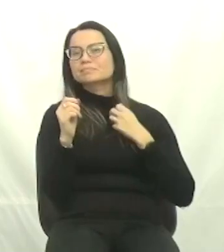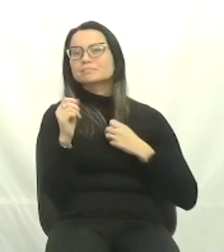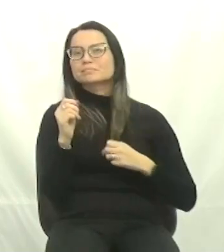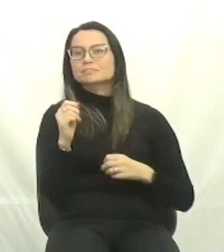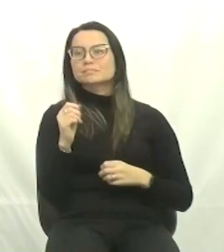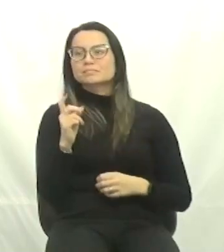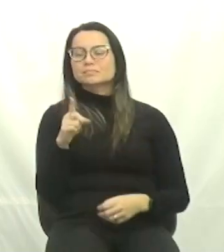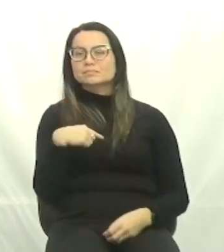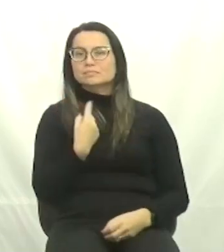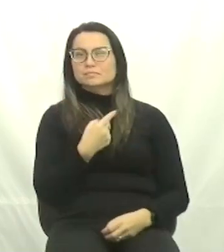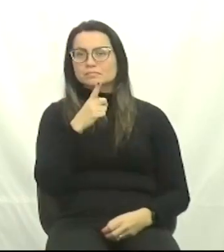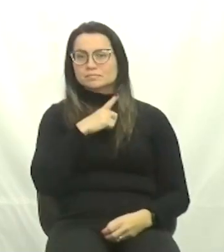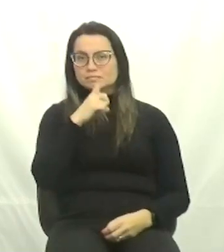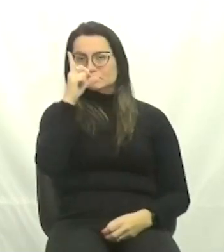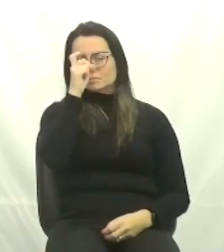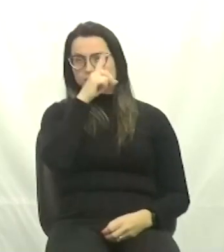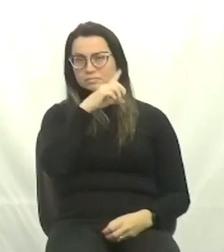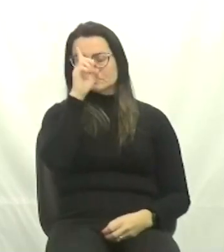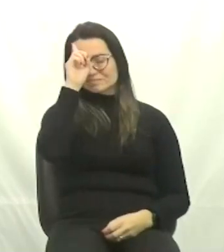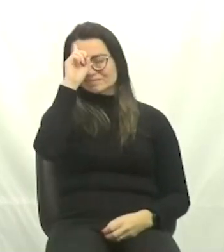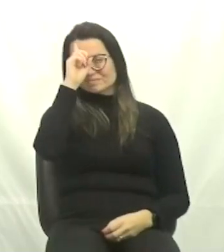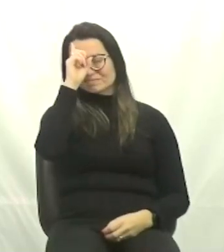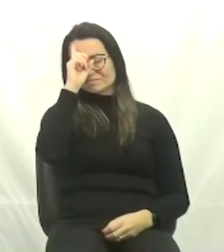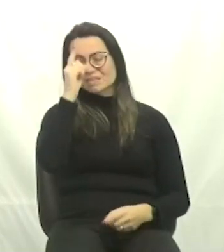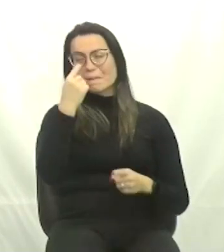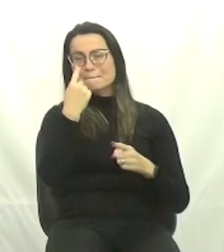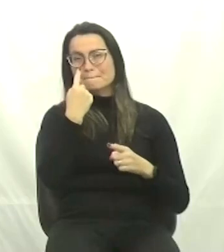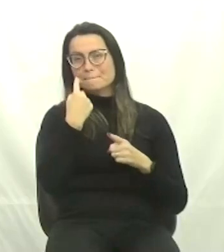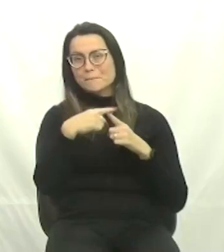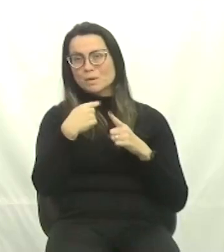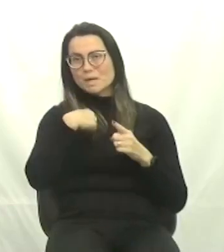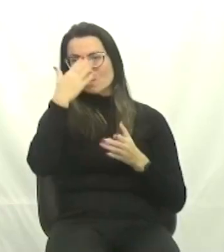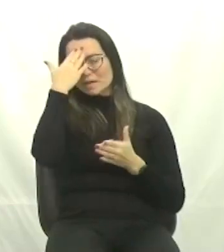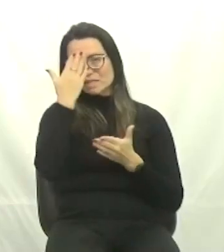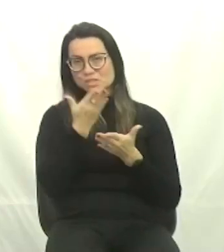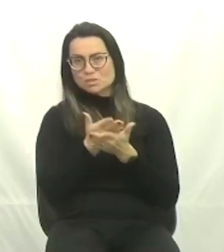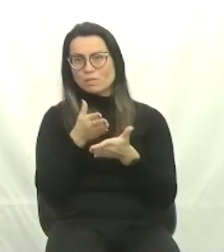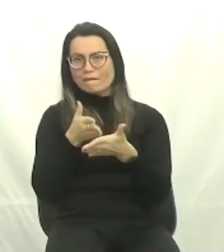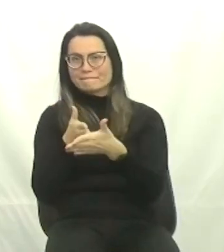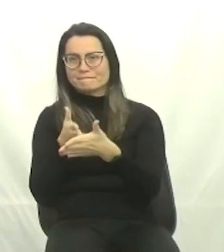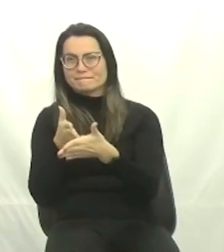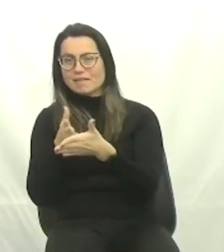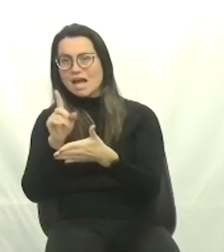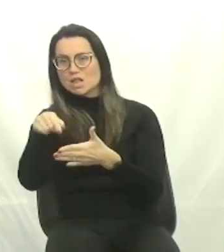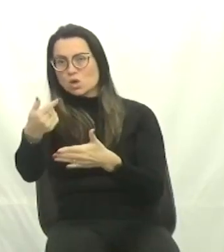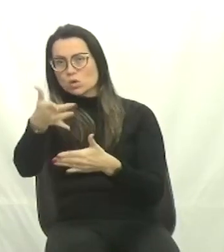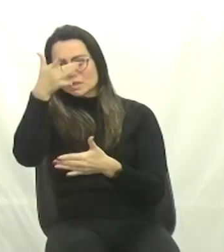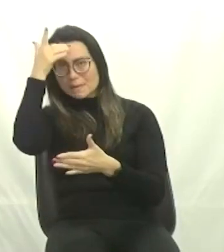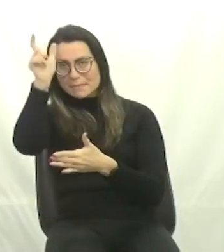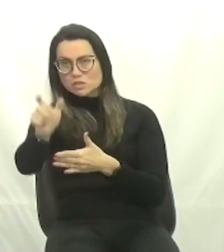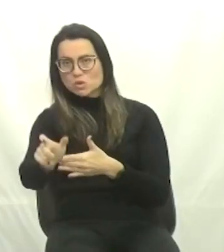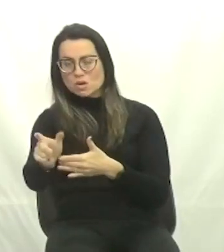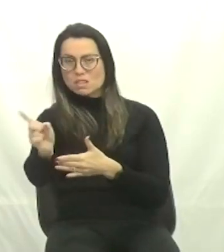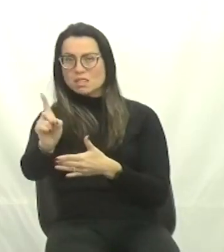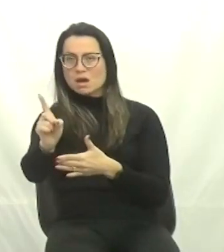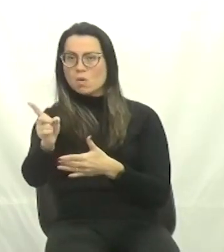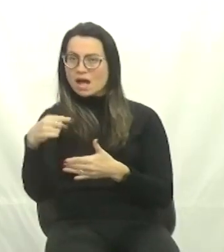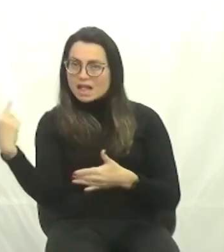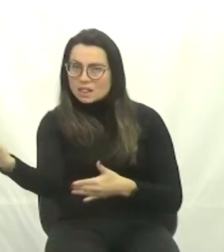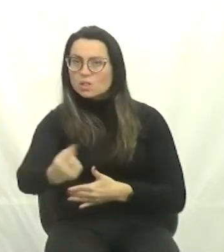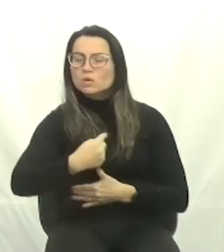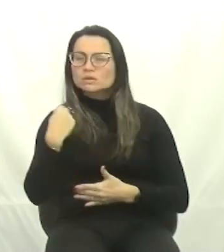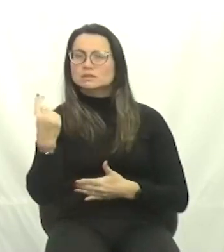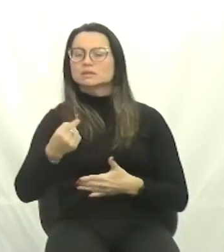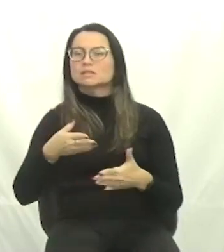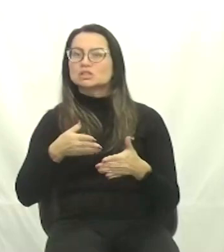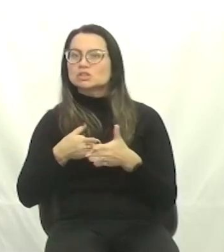a gente tem dificuldade no dia a dia, porque eu acho que essa limitação não é dos outros, não é quem tem TEA, é nossa, da sociedade, portanto,